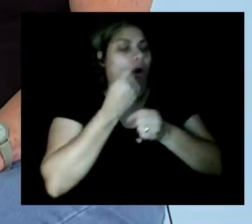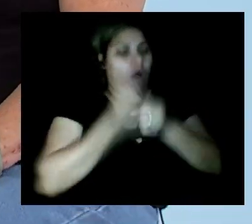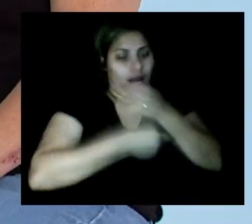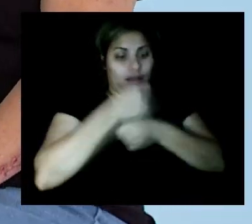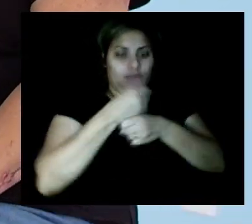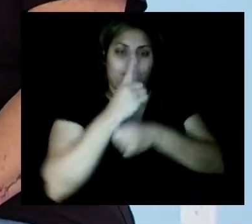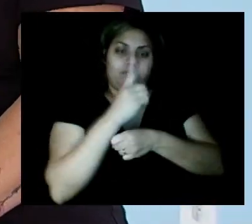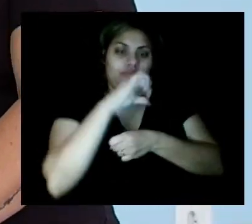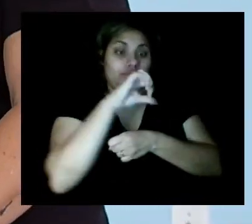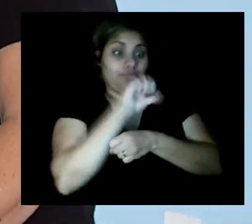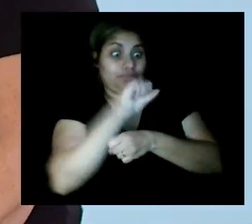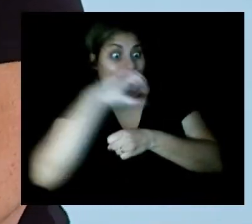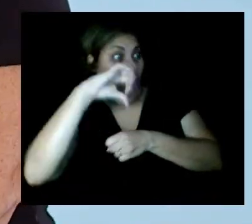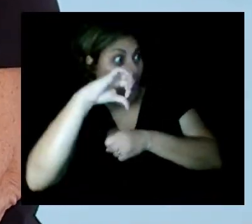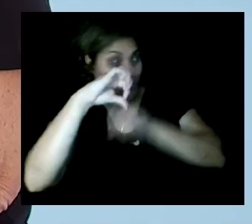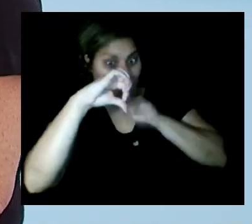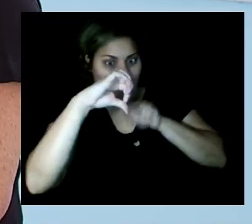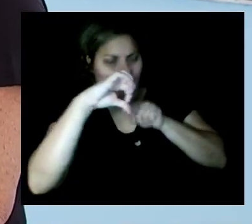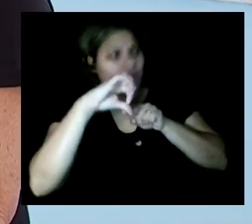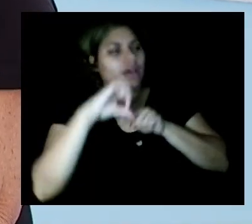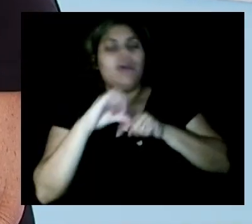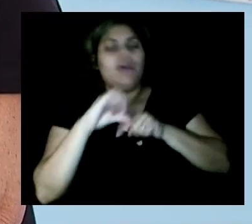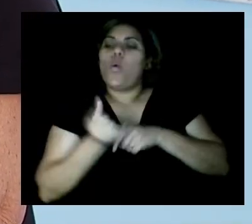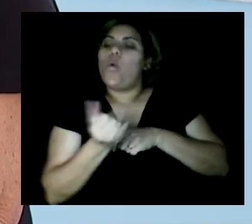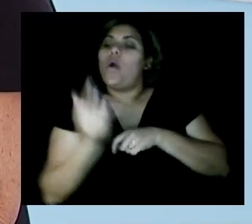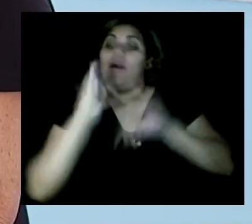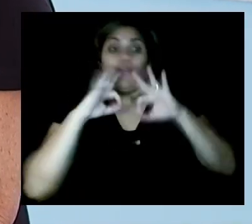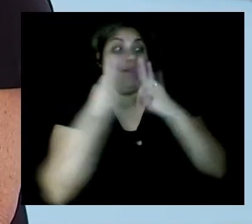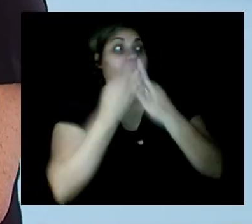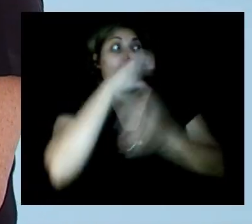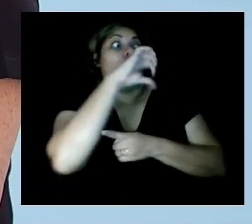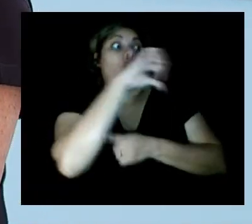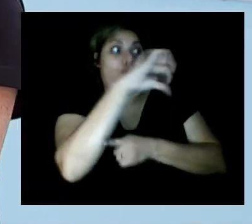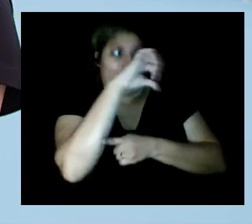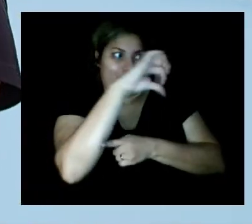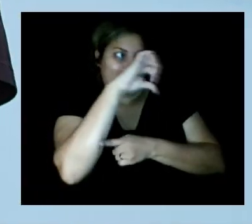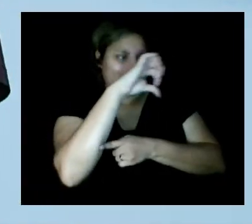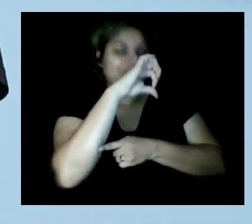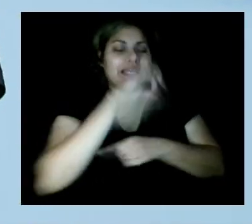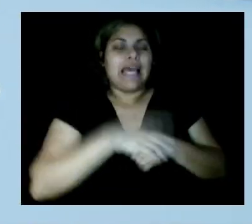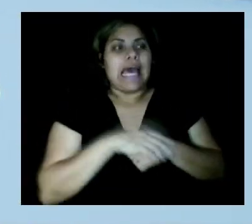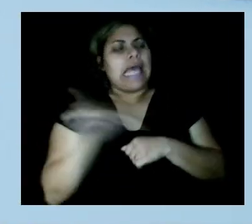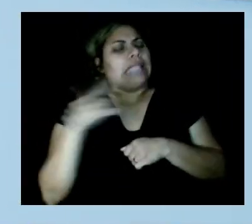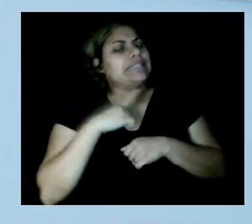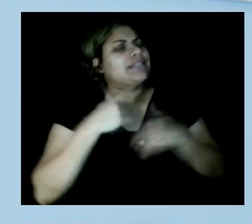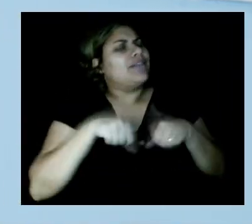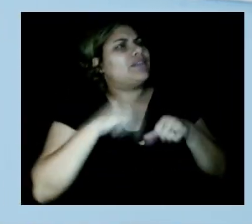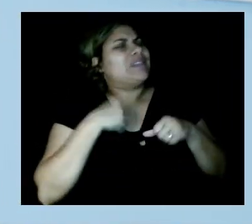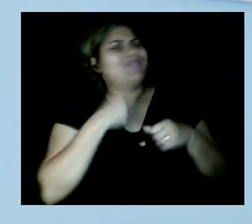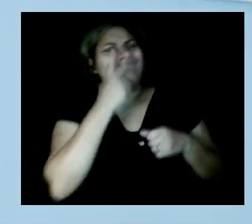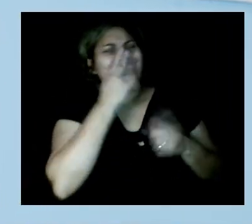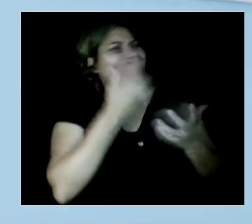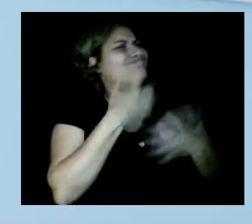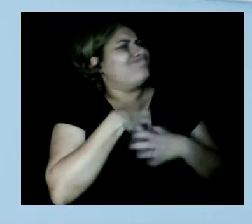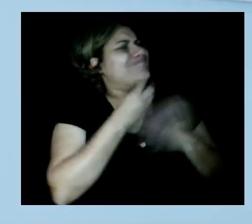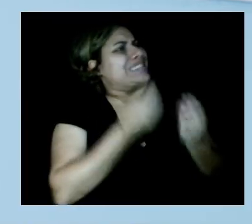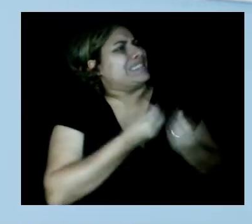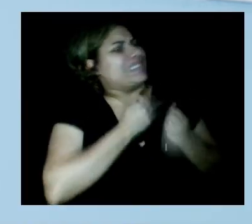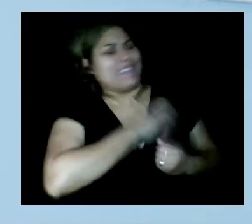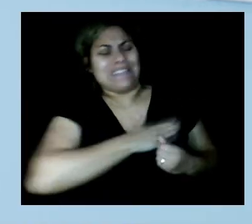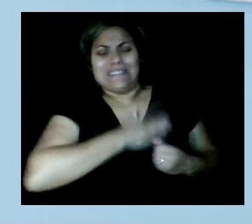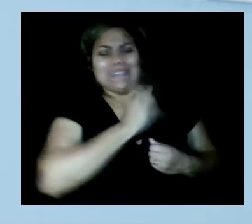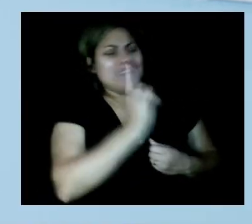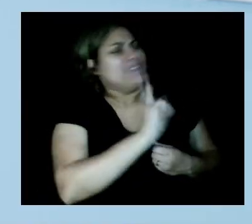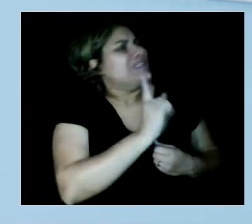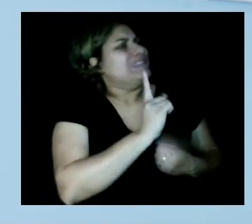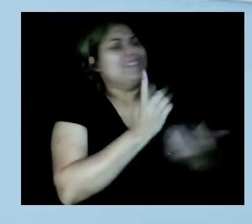pais, 9 famílias, na verdade, né? Que assim, eles estavam bem insatisfeitos com os tratamentos que os filhos tinham na época.